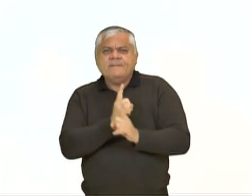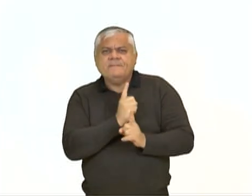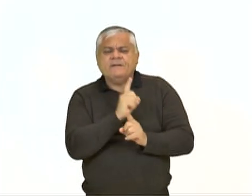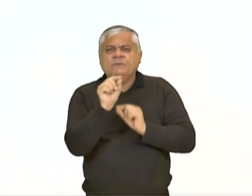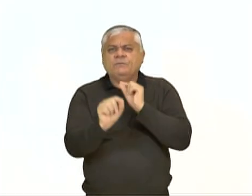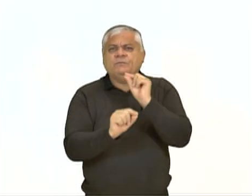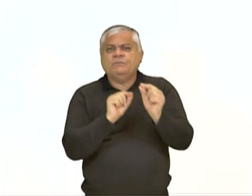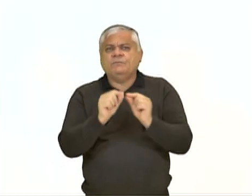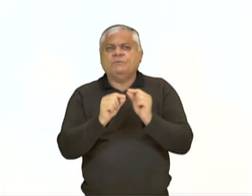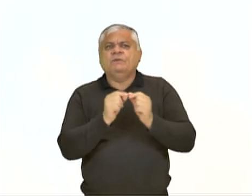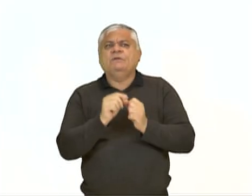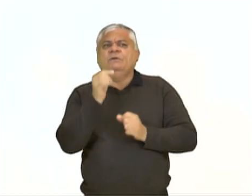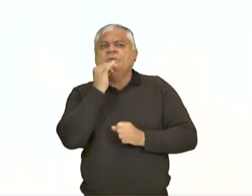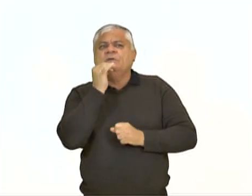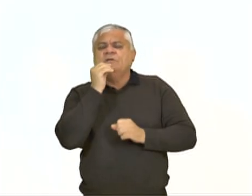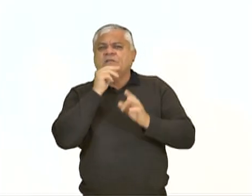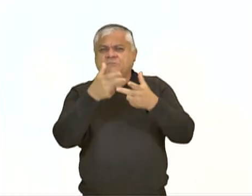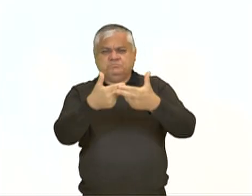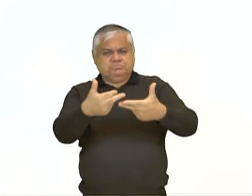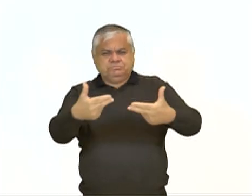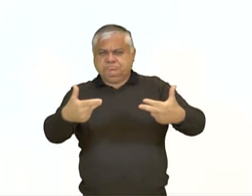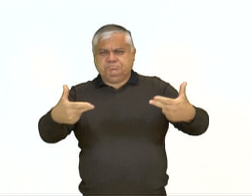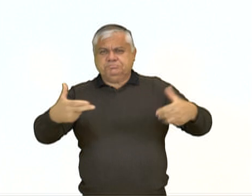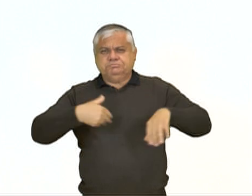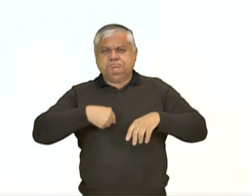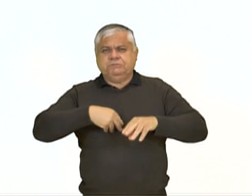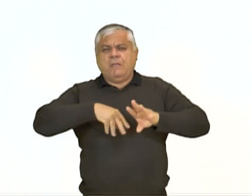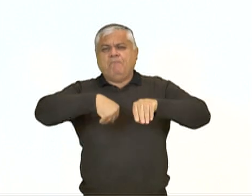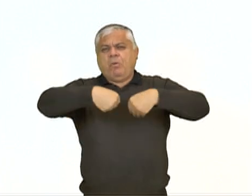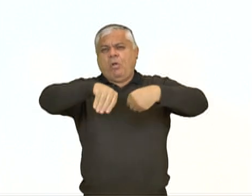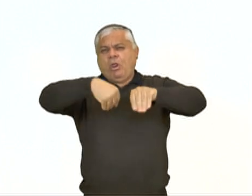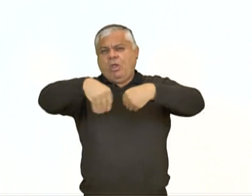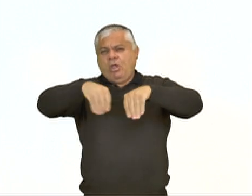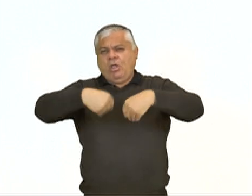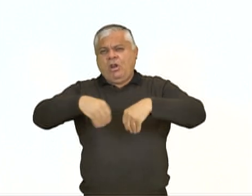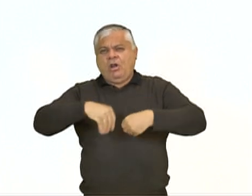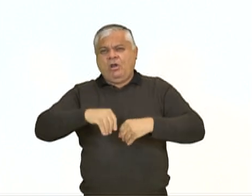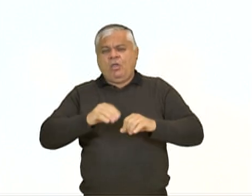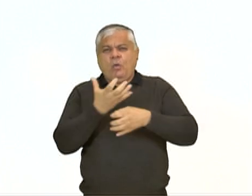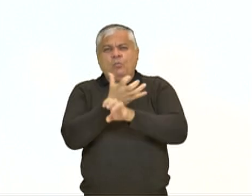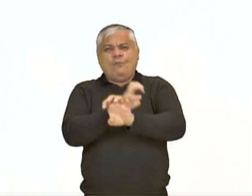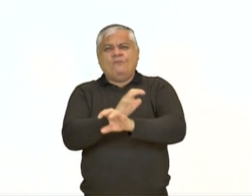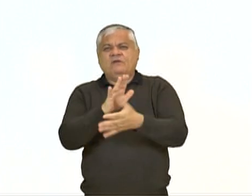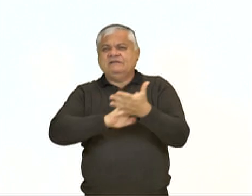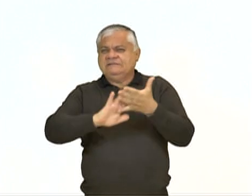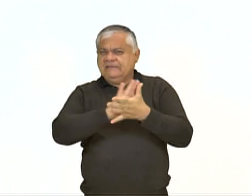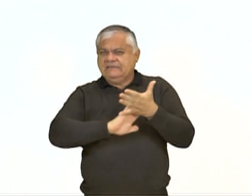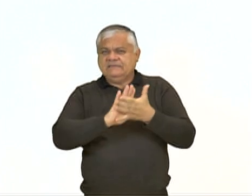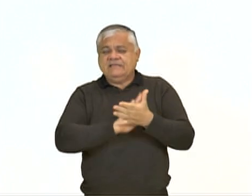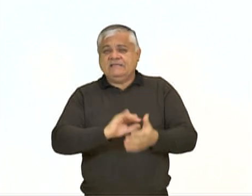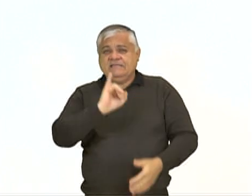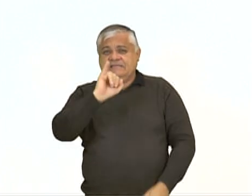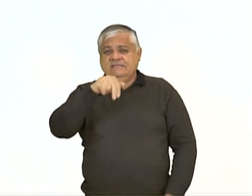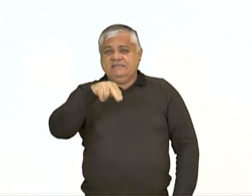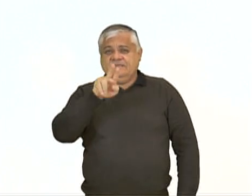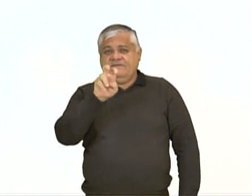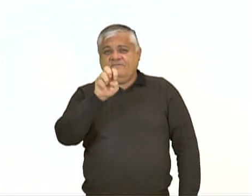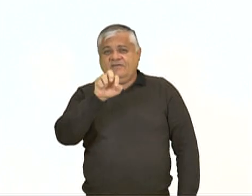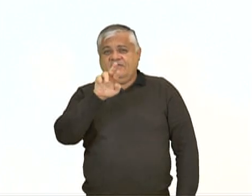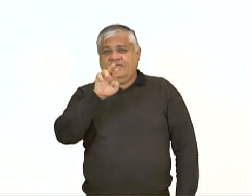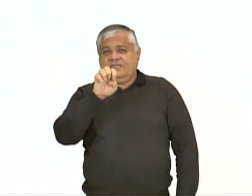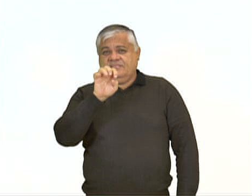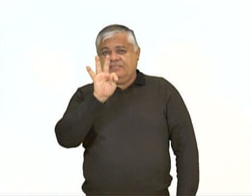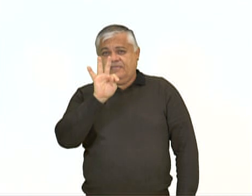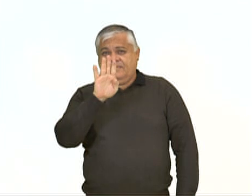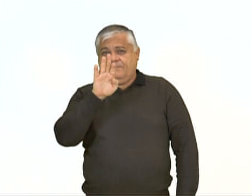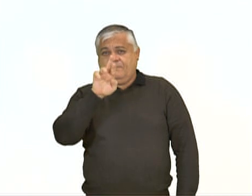é identificar os diversos filos de animais invertebrados e suas principais características. Vamos